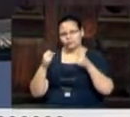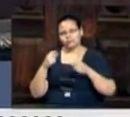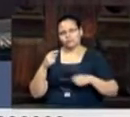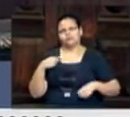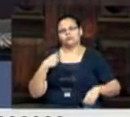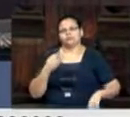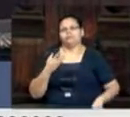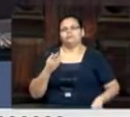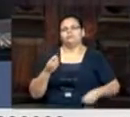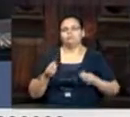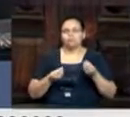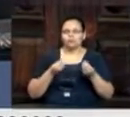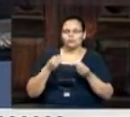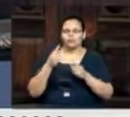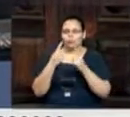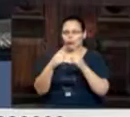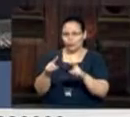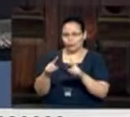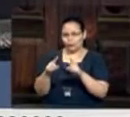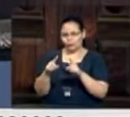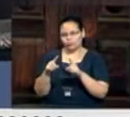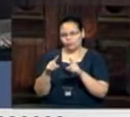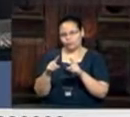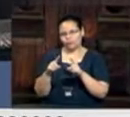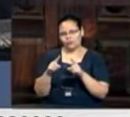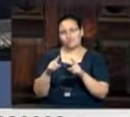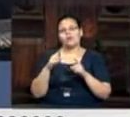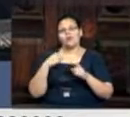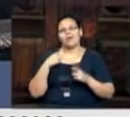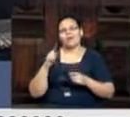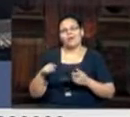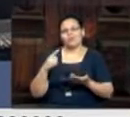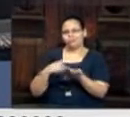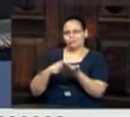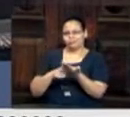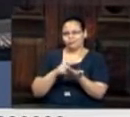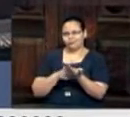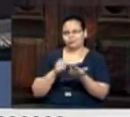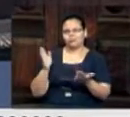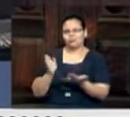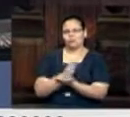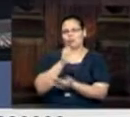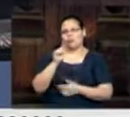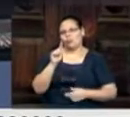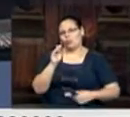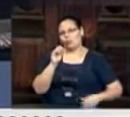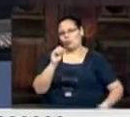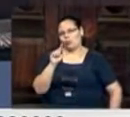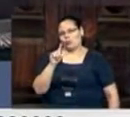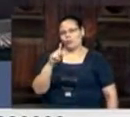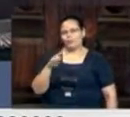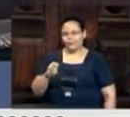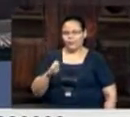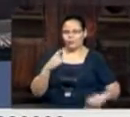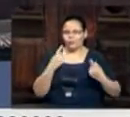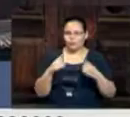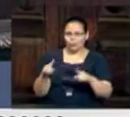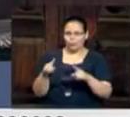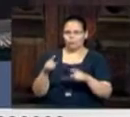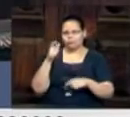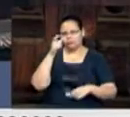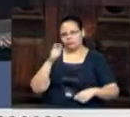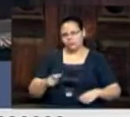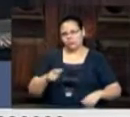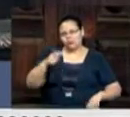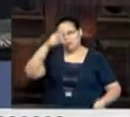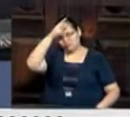muito veemente contra mais esse golpe que atenta contra o interesse público,